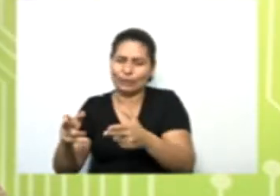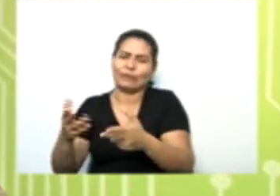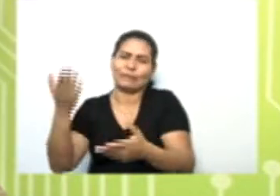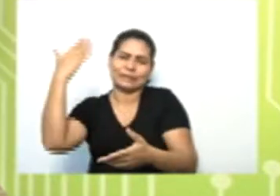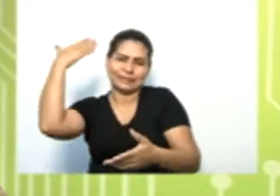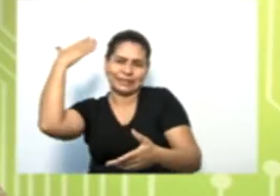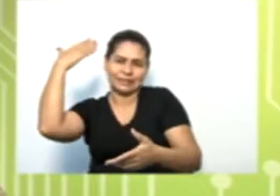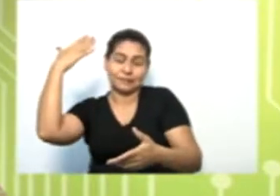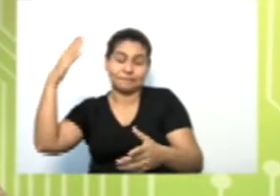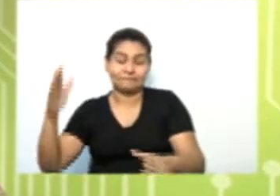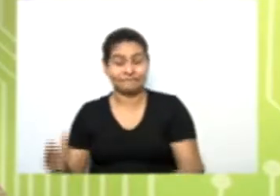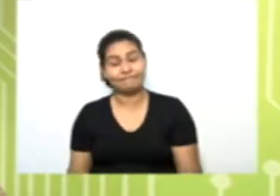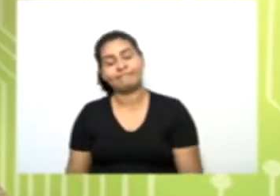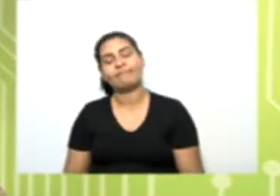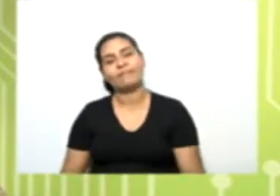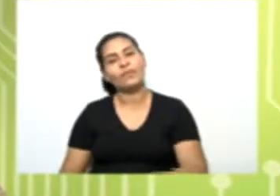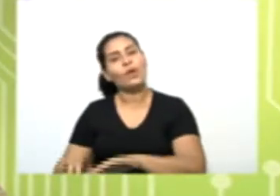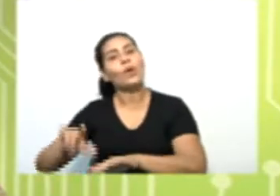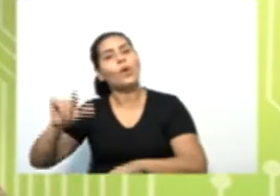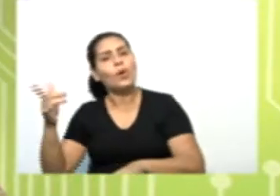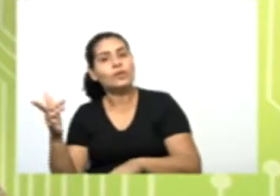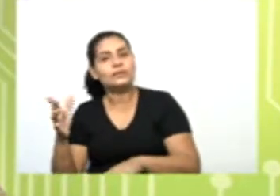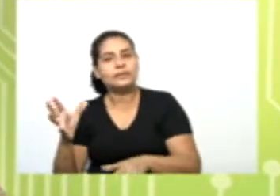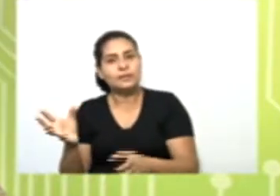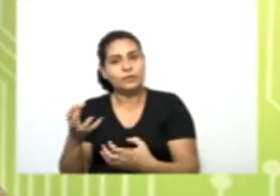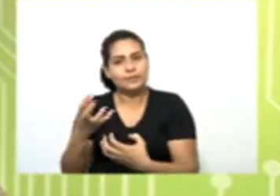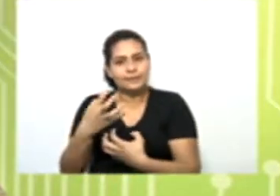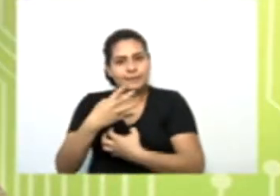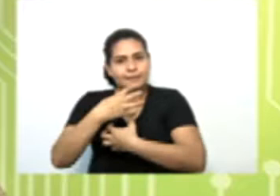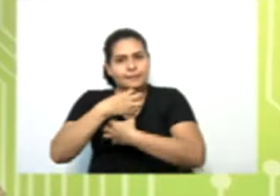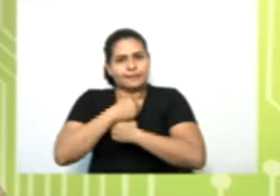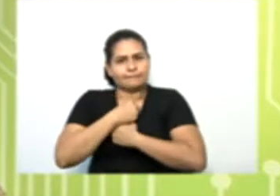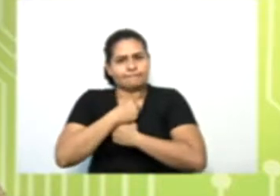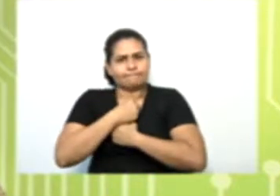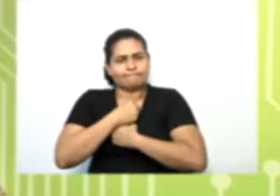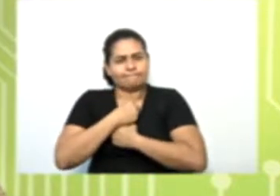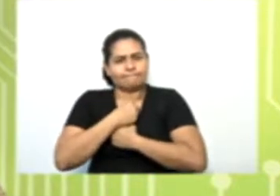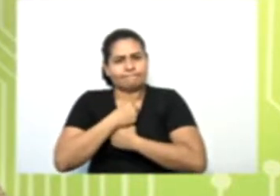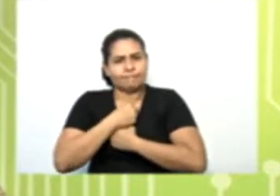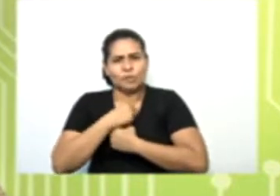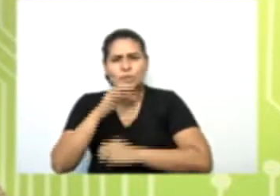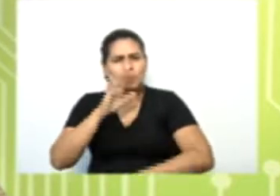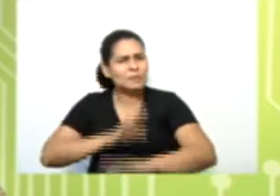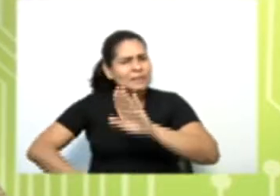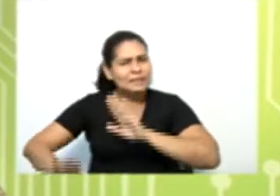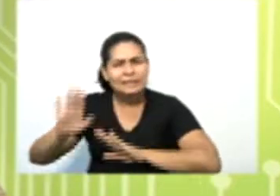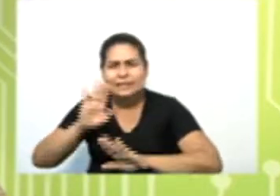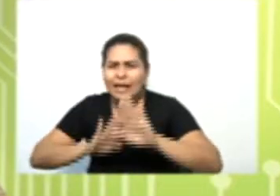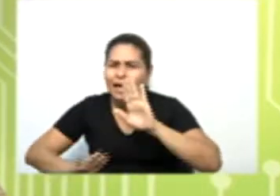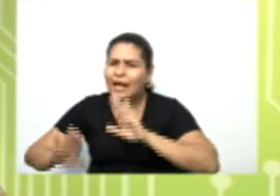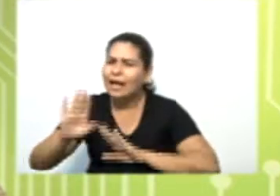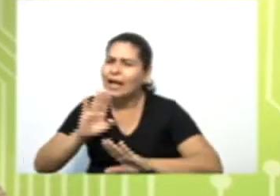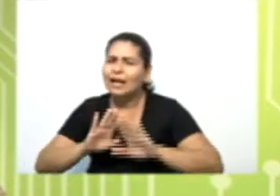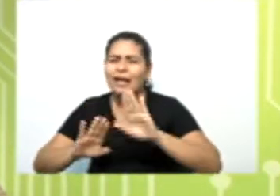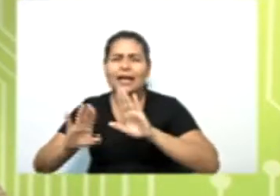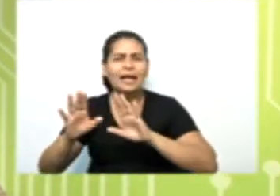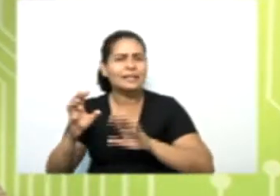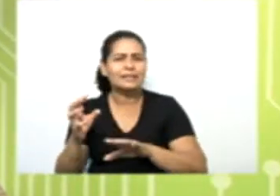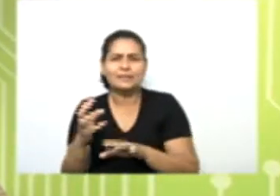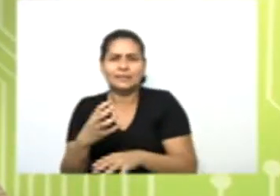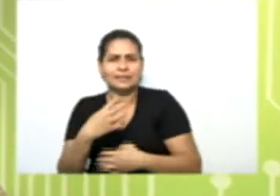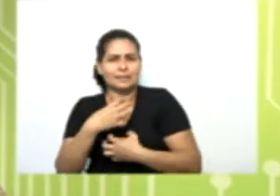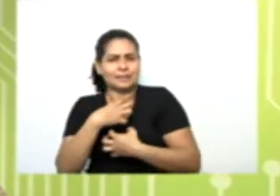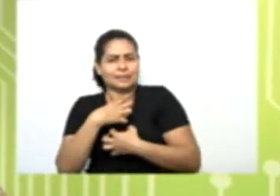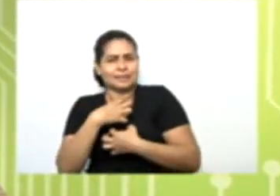Outra situação, dominar as emoções. Muito cuidado com a emoção. Não é? Como nós vimos